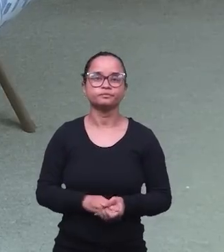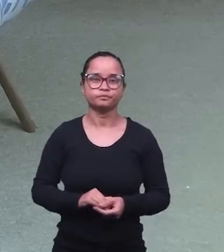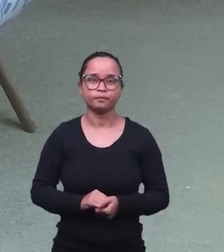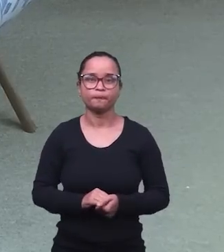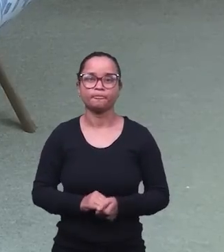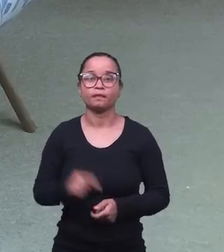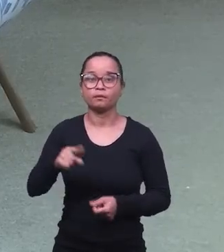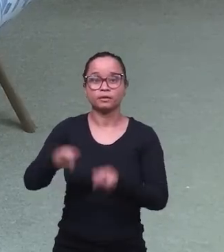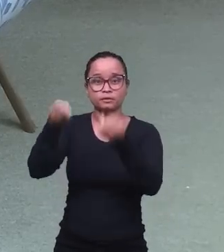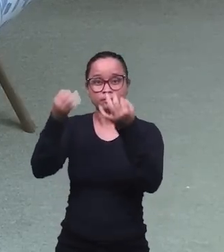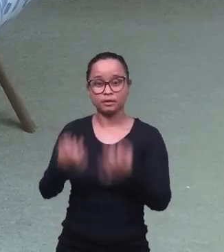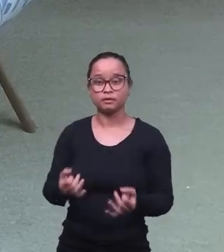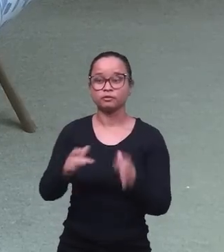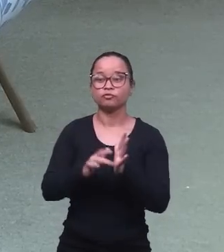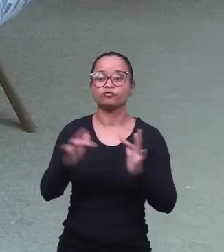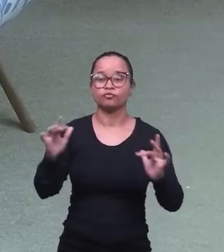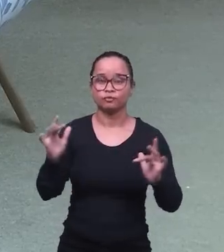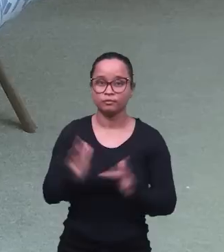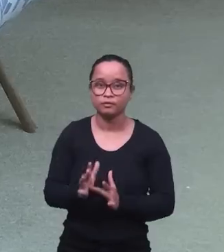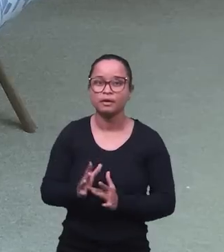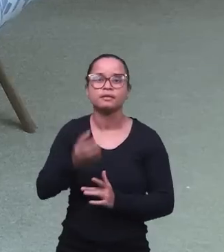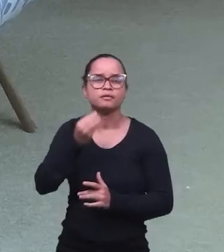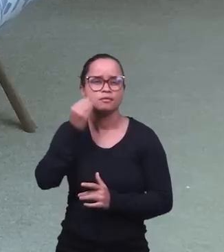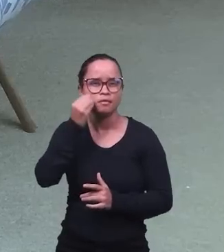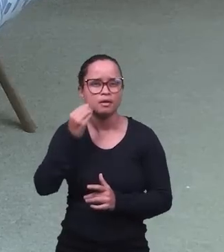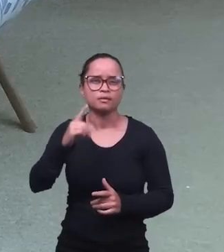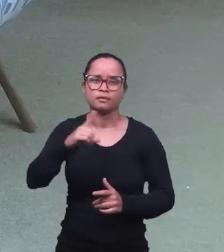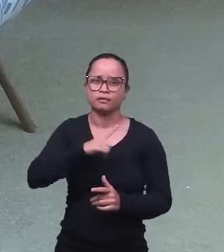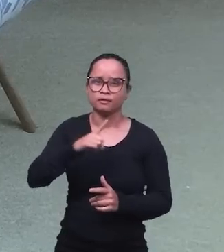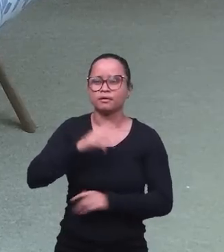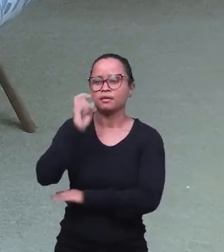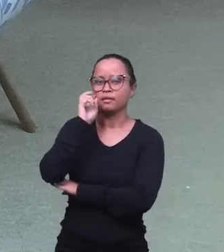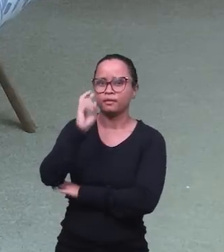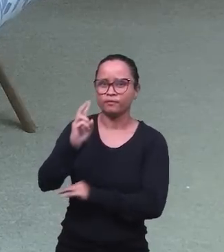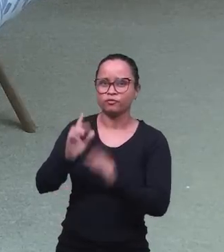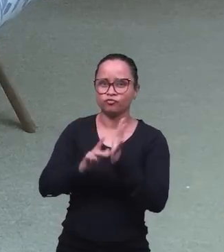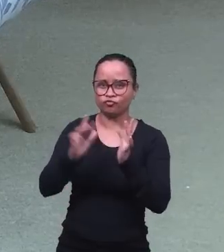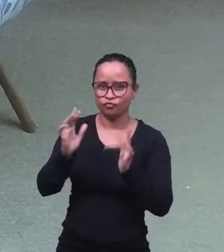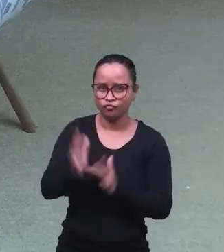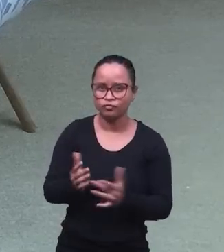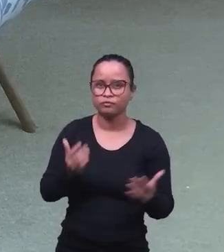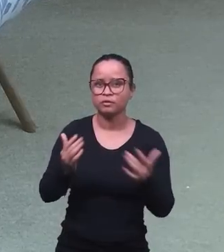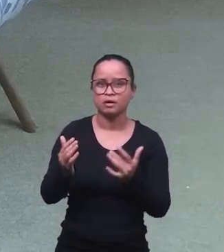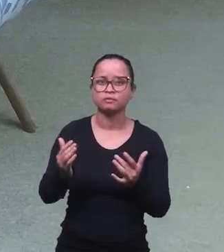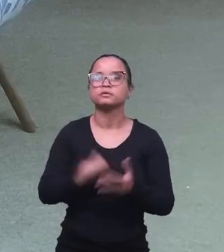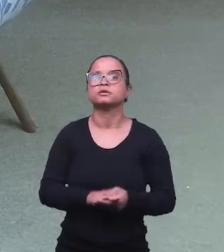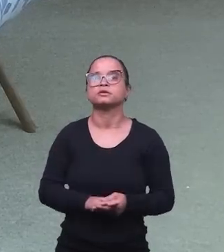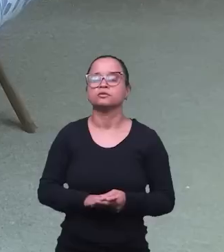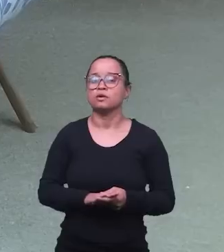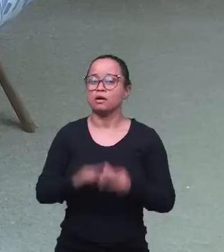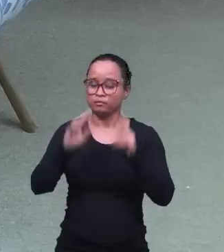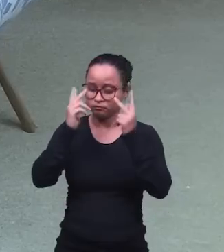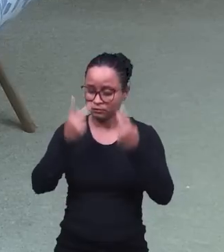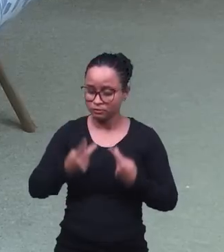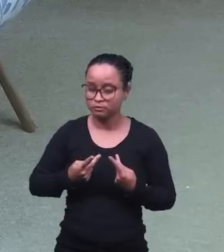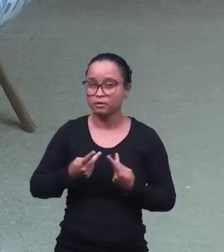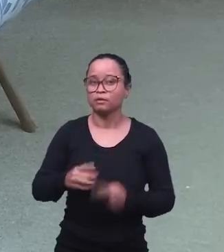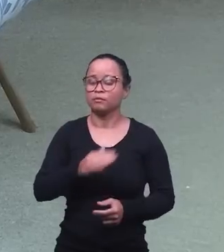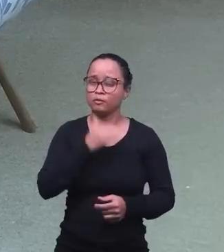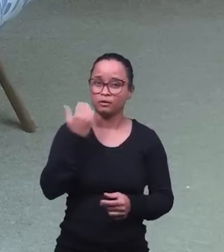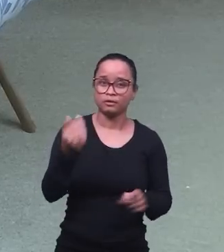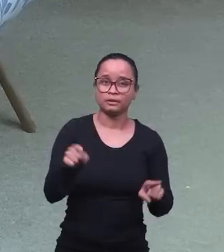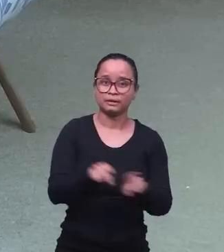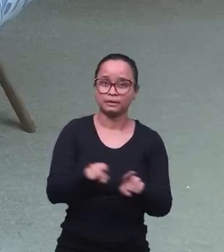falar desse Jesus, que ela tinha uma experiência com ele, viu o Senhor Jesus como homem, mas aquele que morreu, mas aquele